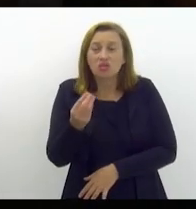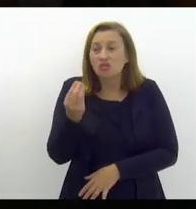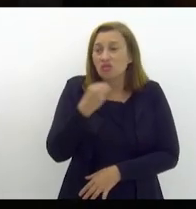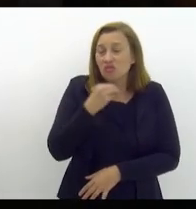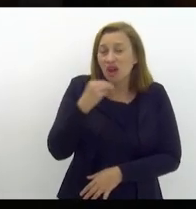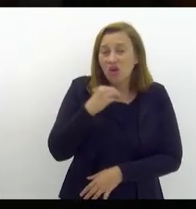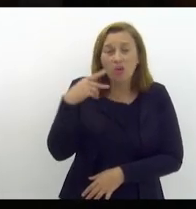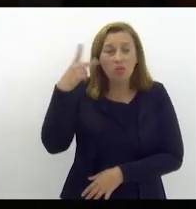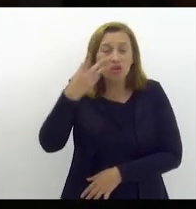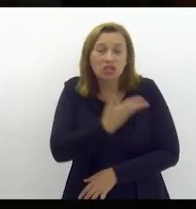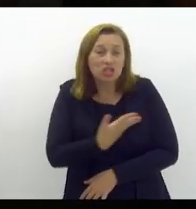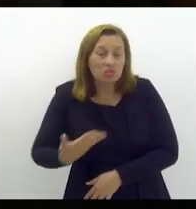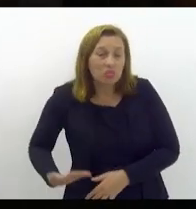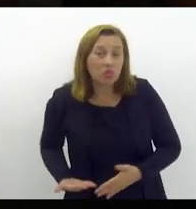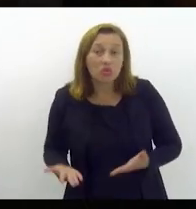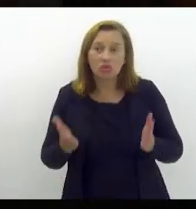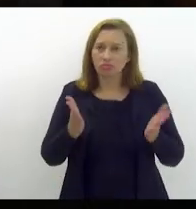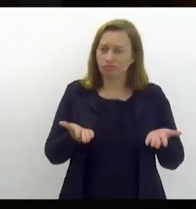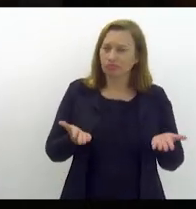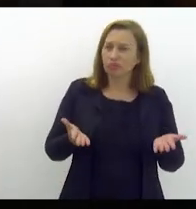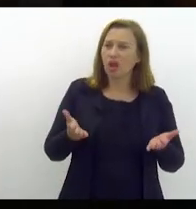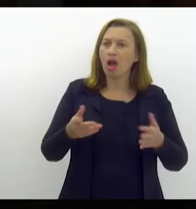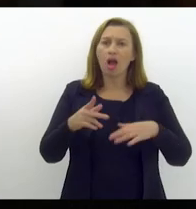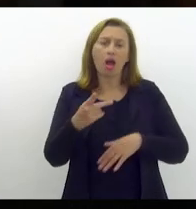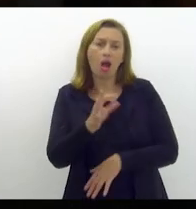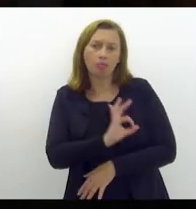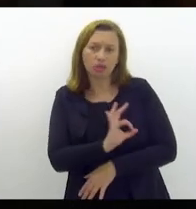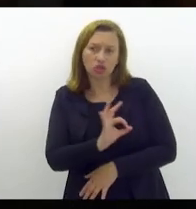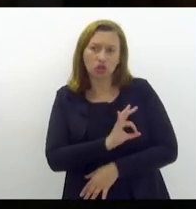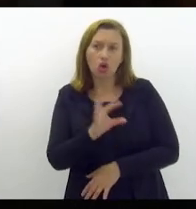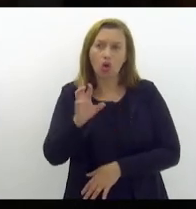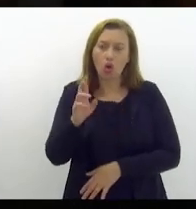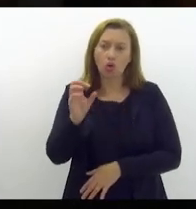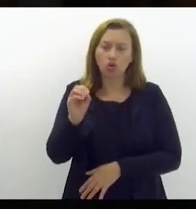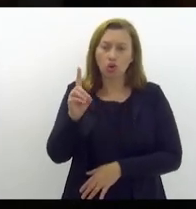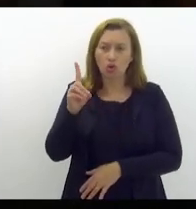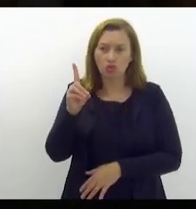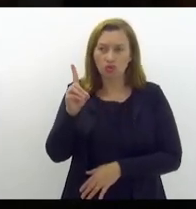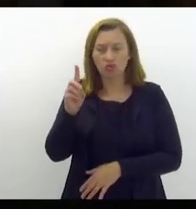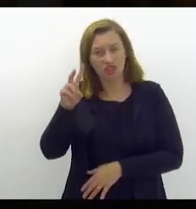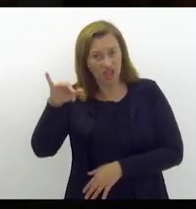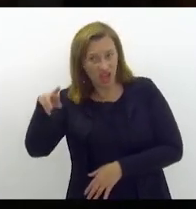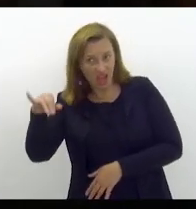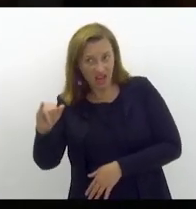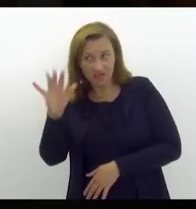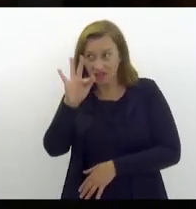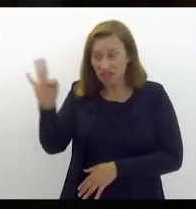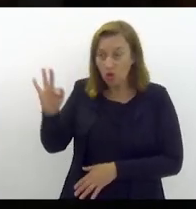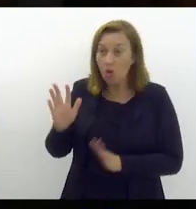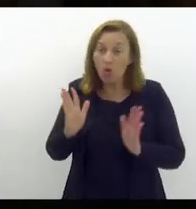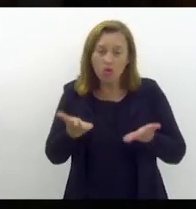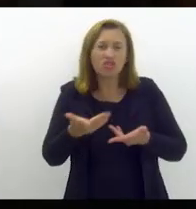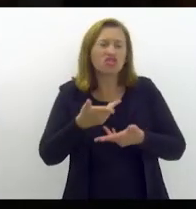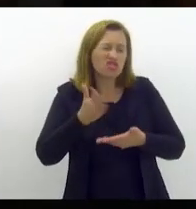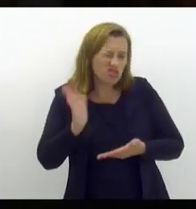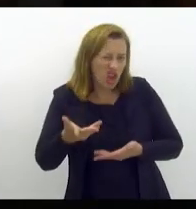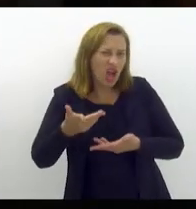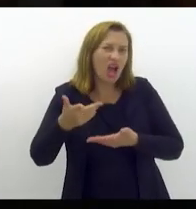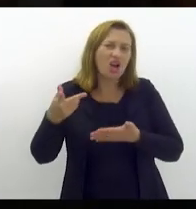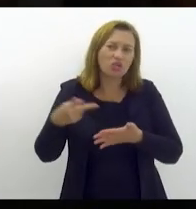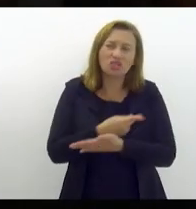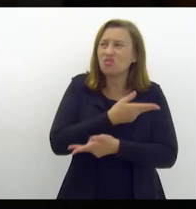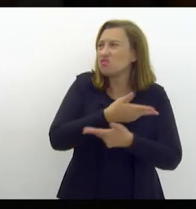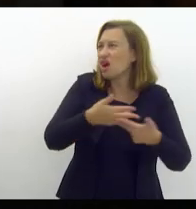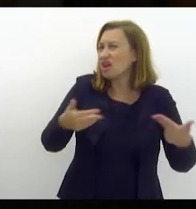hoje foi a Polícia Rodoviária Federal, mas isso já aconteceu inúmeras vezes, e a gente pode lembrar